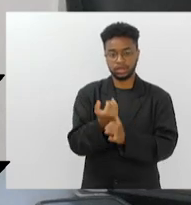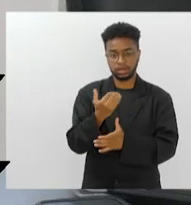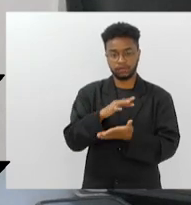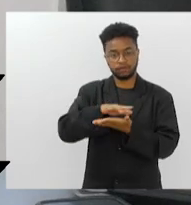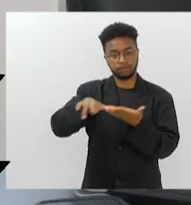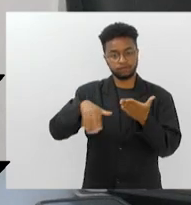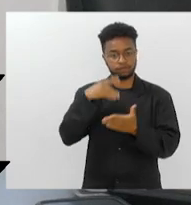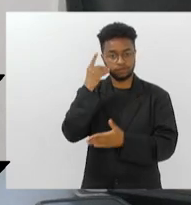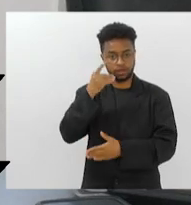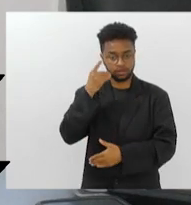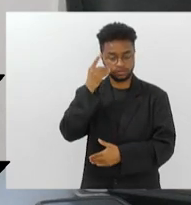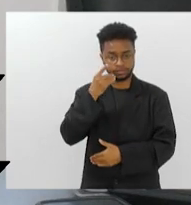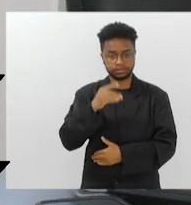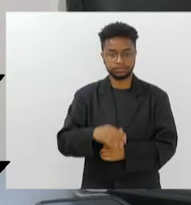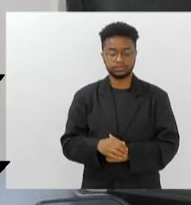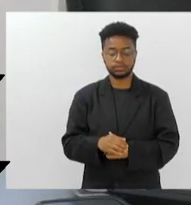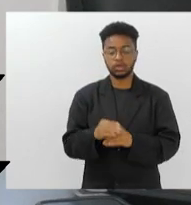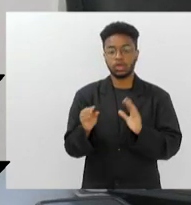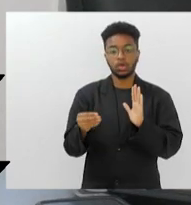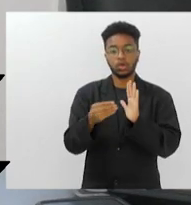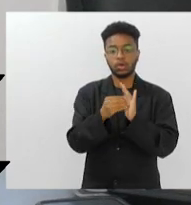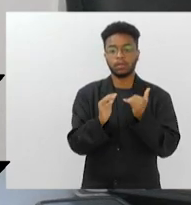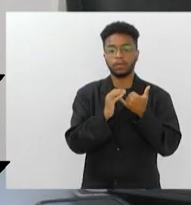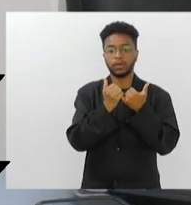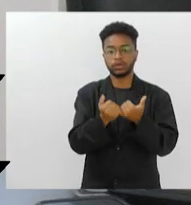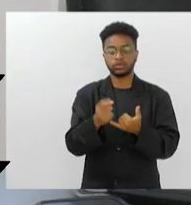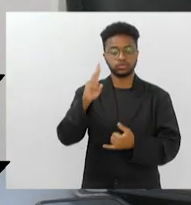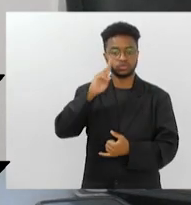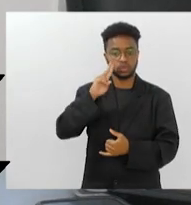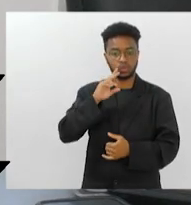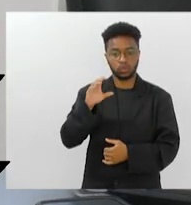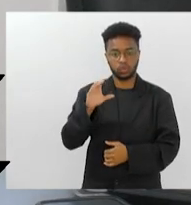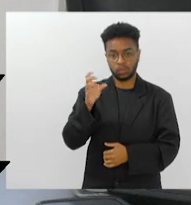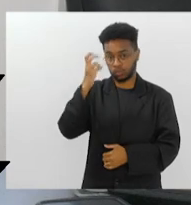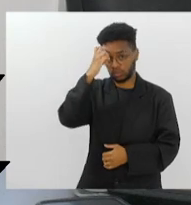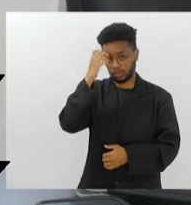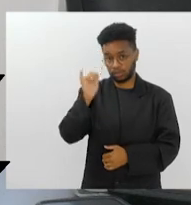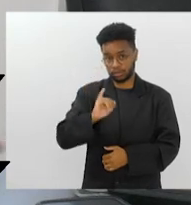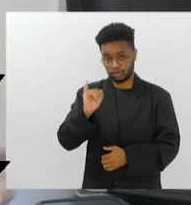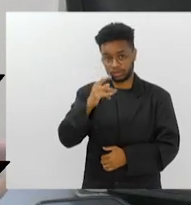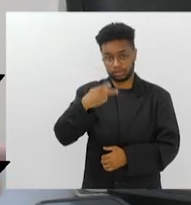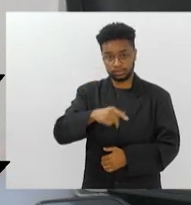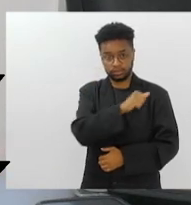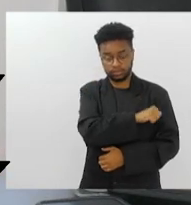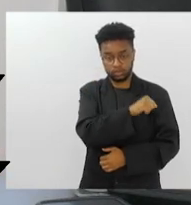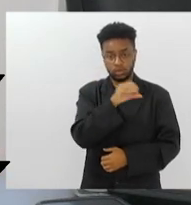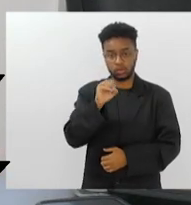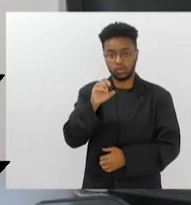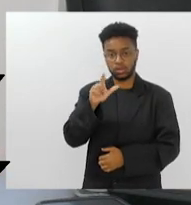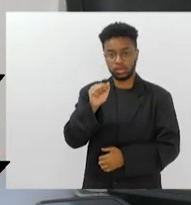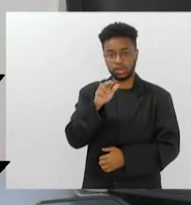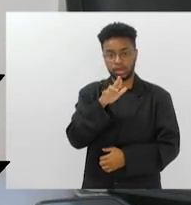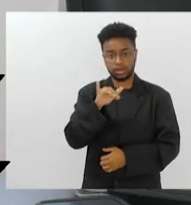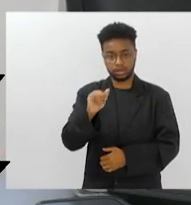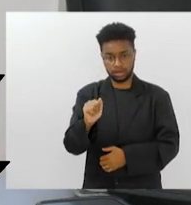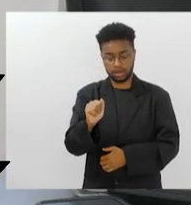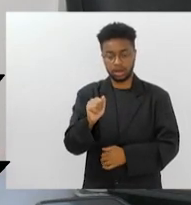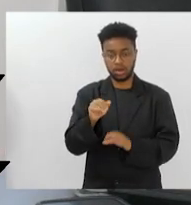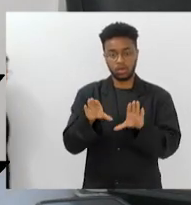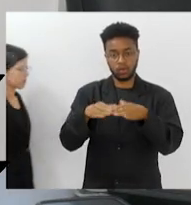Pacheco e luí Paulo que declara como Patrimônio Histórico cultural e material do Estado do Rio de Janeiro Olaria Atlético